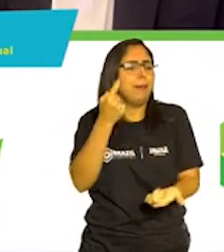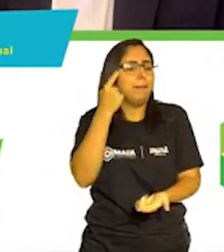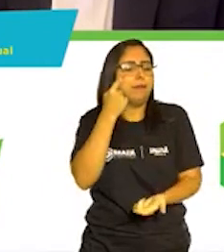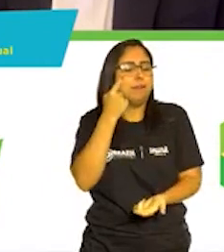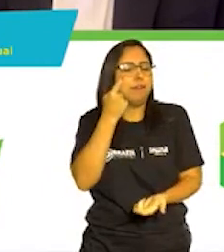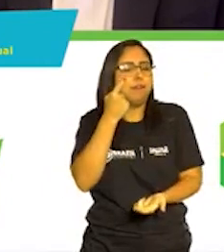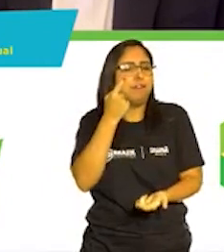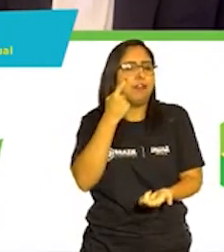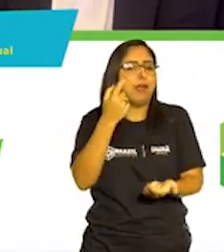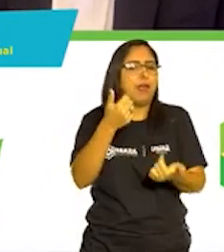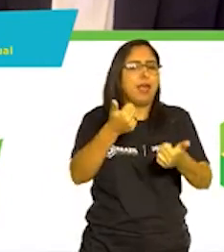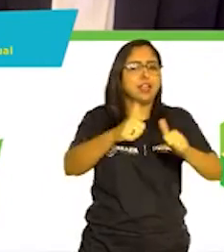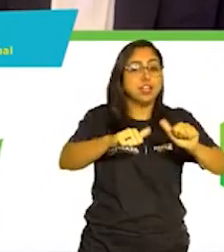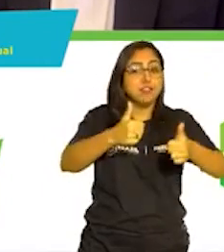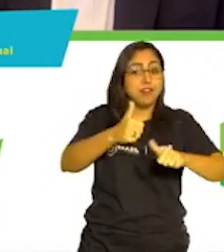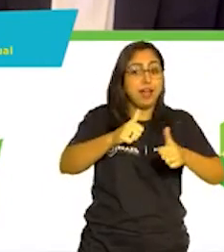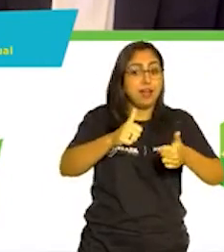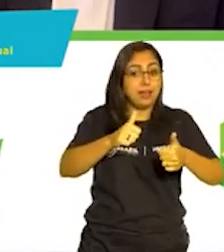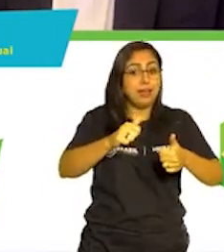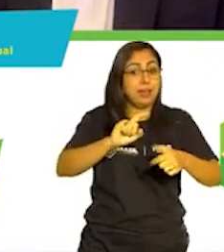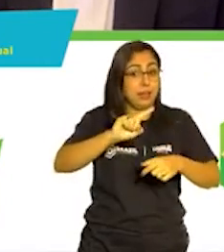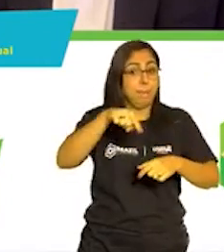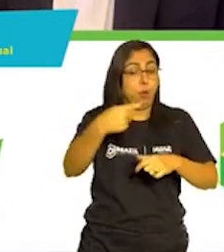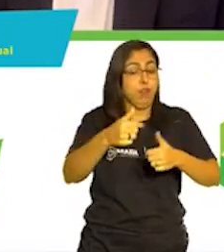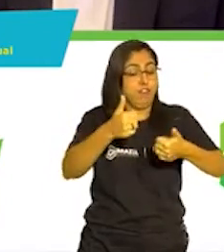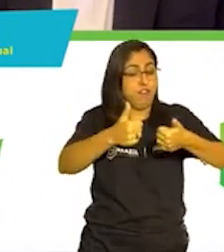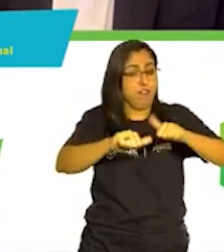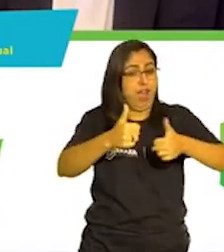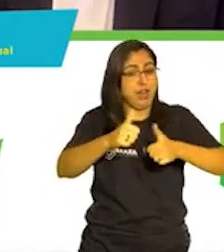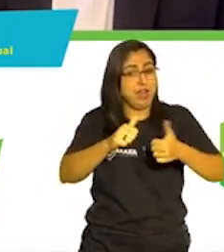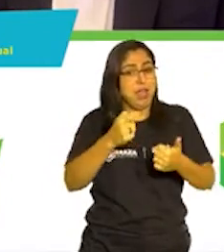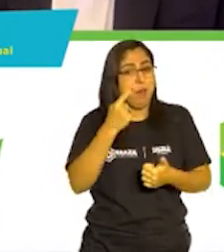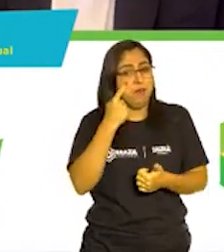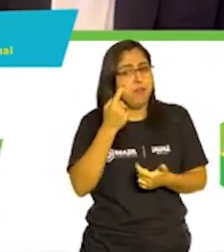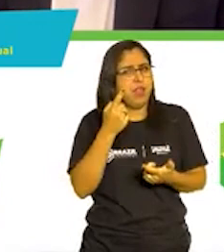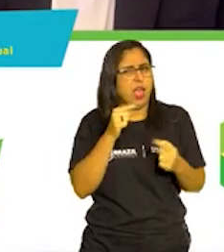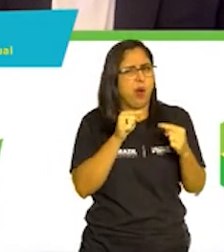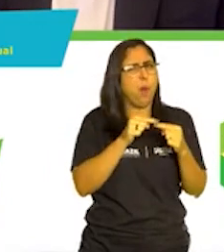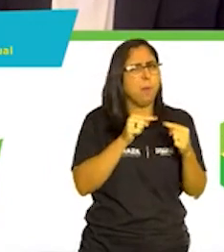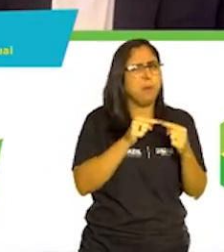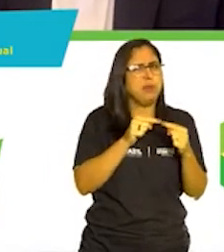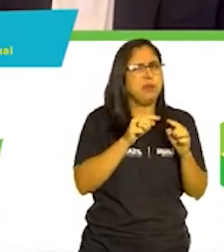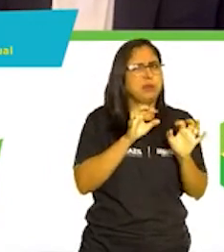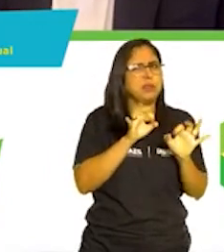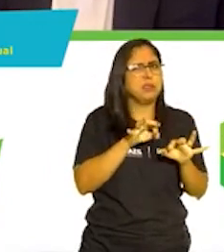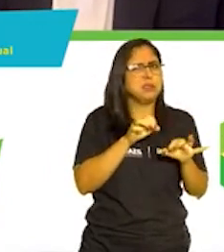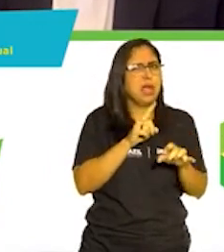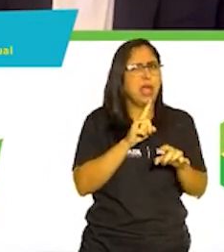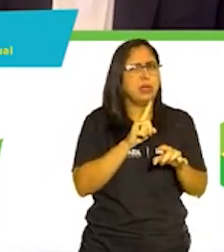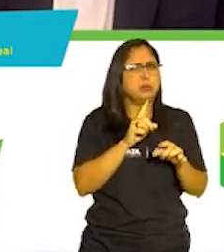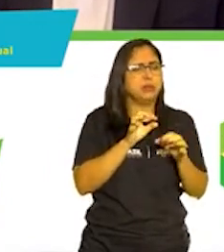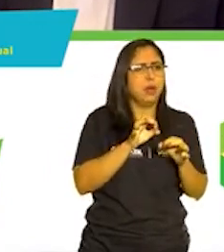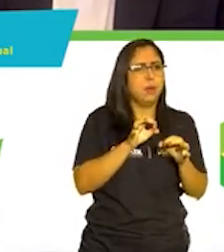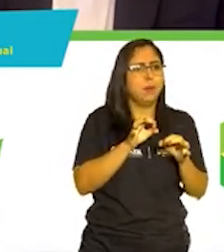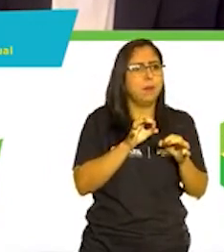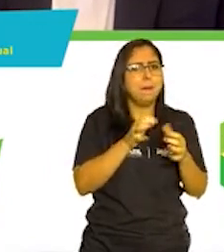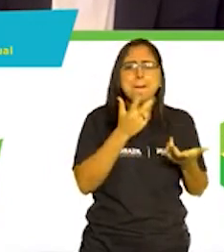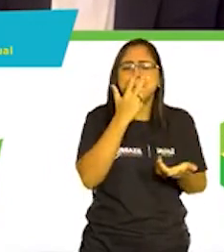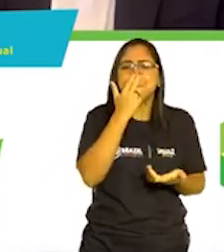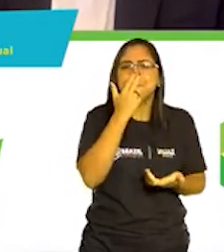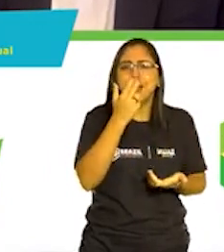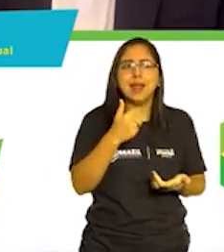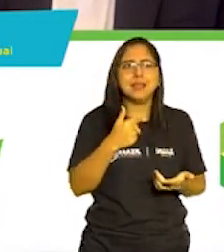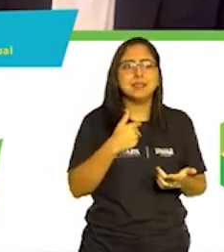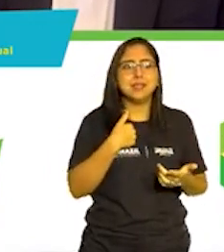Quando avalia, a gente avalia depois para saber se fez sentido ou não fez sentido. É como se eu construísse primeiro